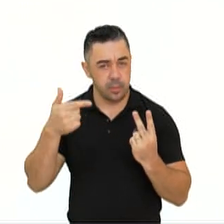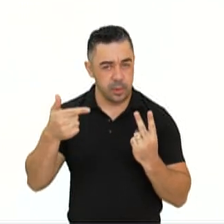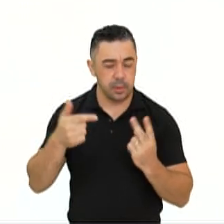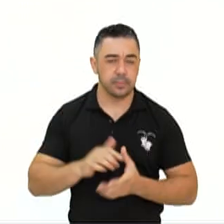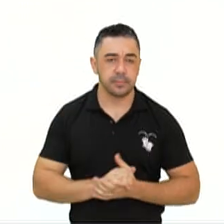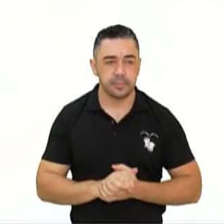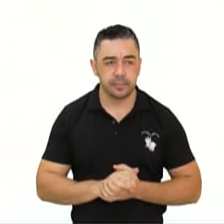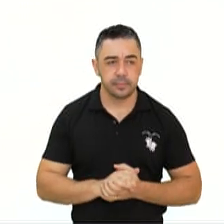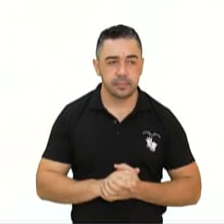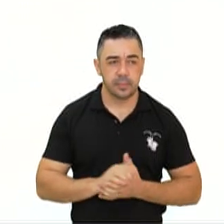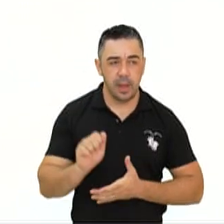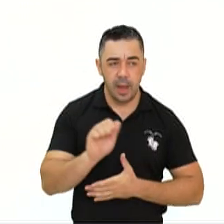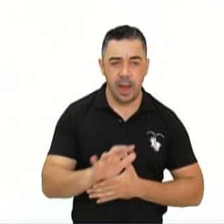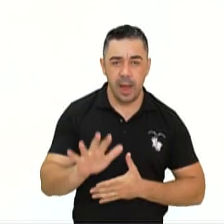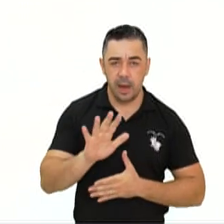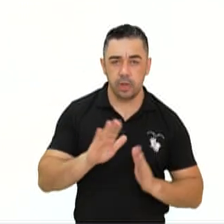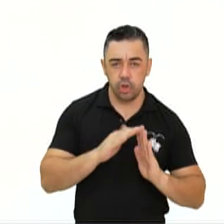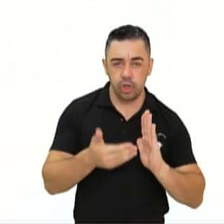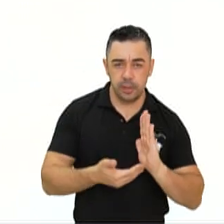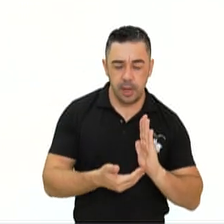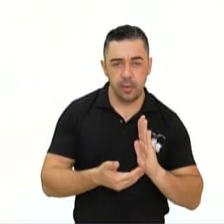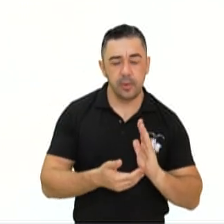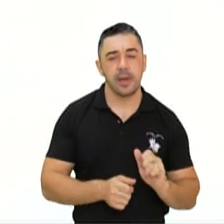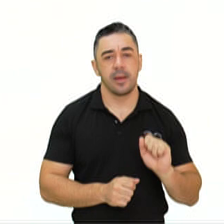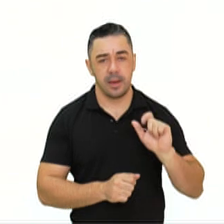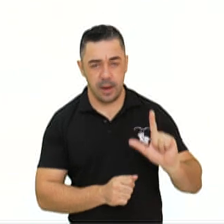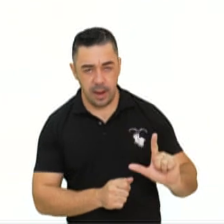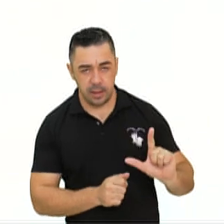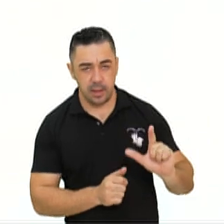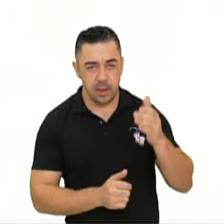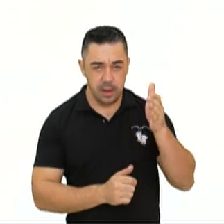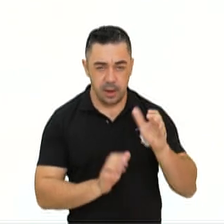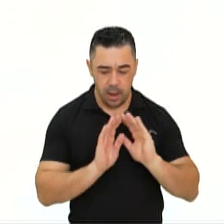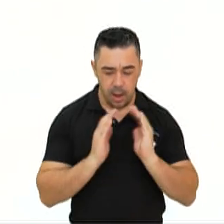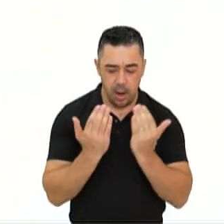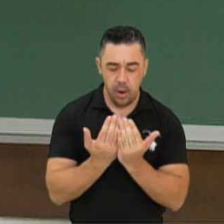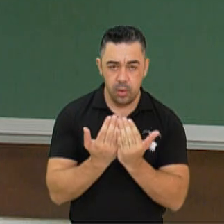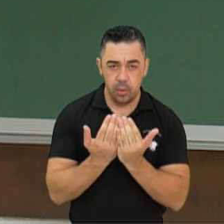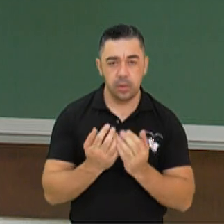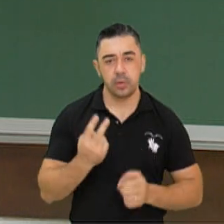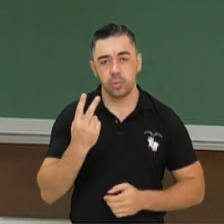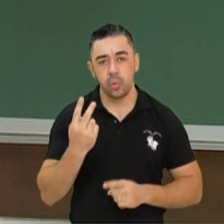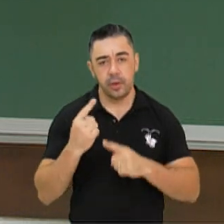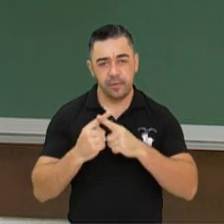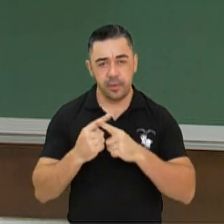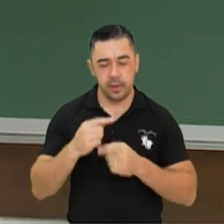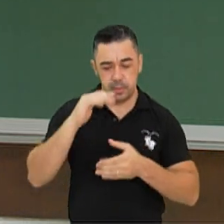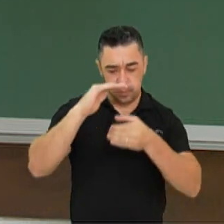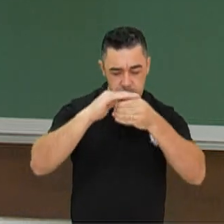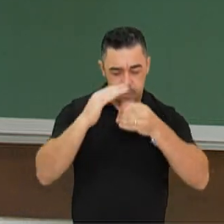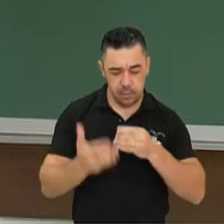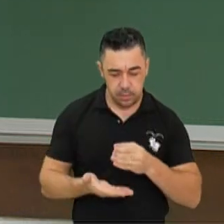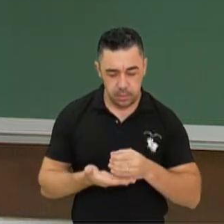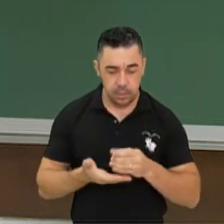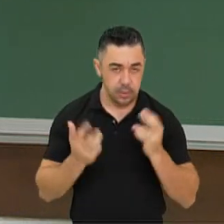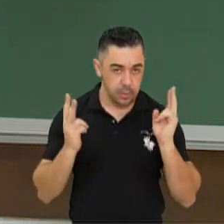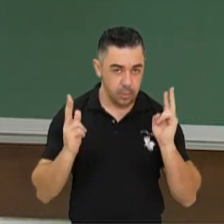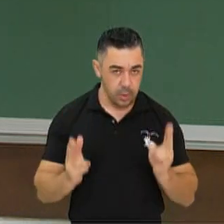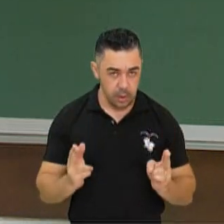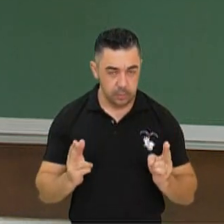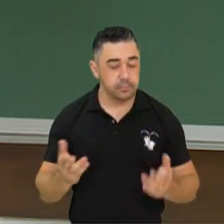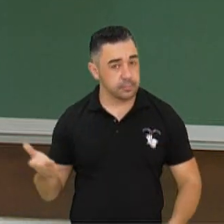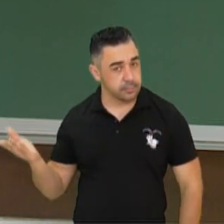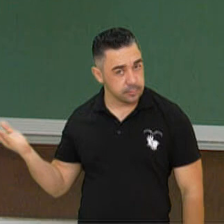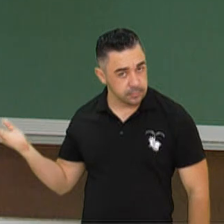as áreas, a área total vai ser a área lateral mais duas vezes a área das bases, que são iguais. Então,